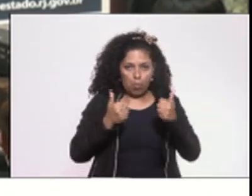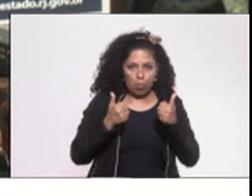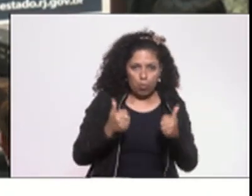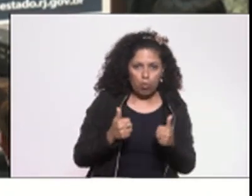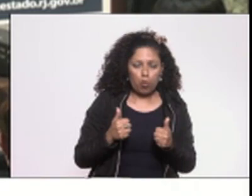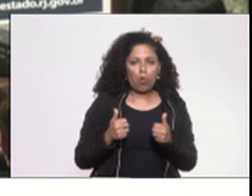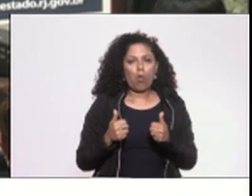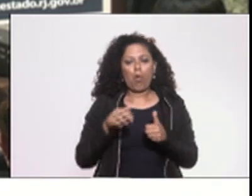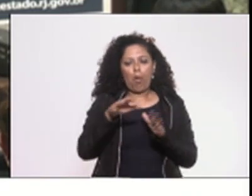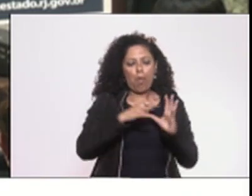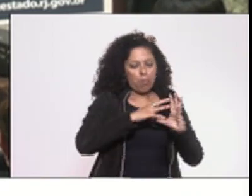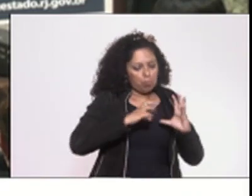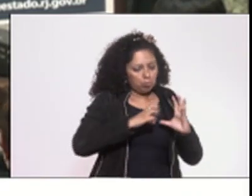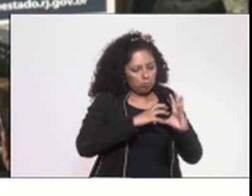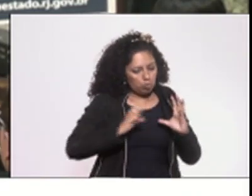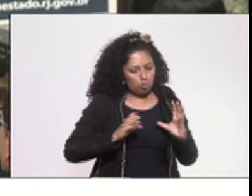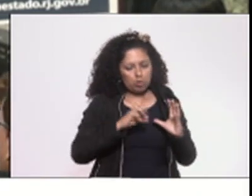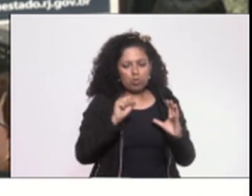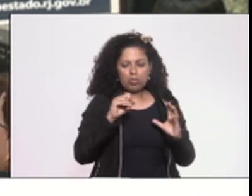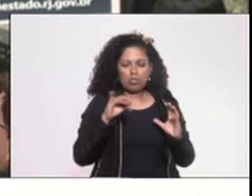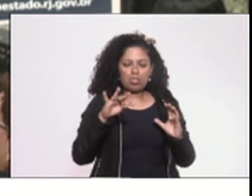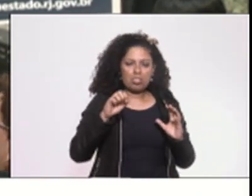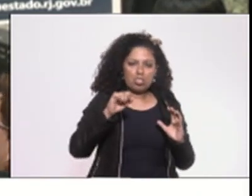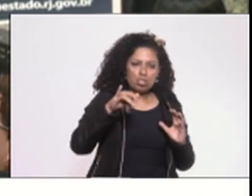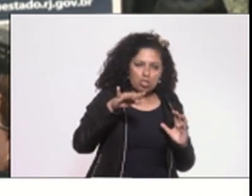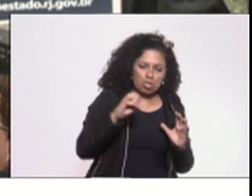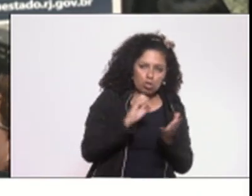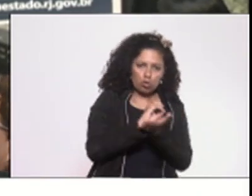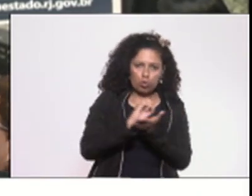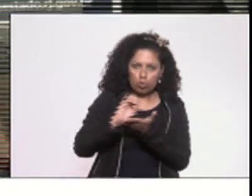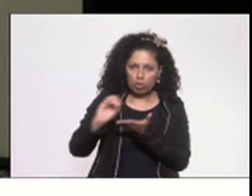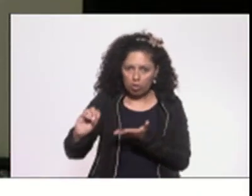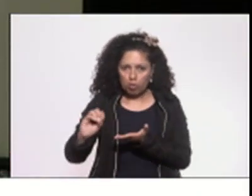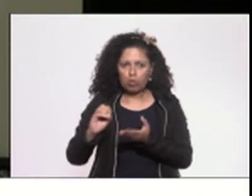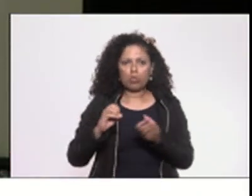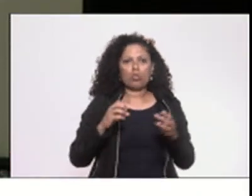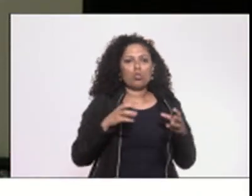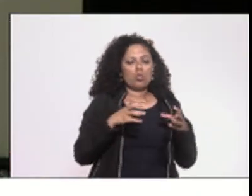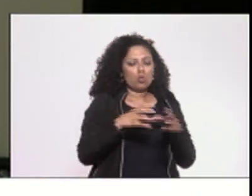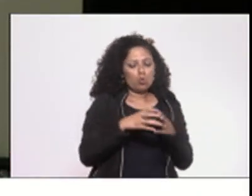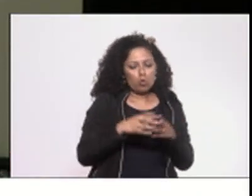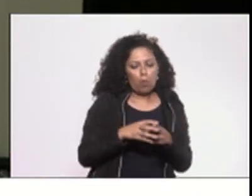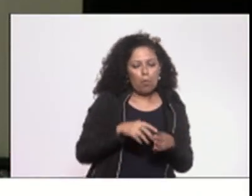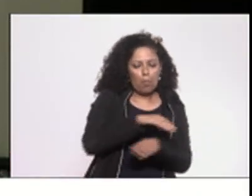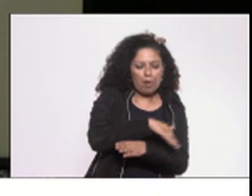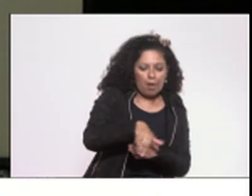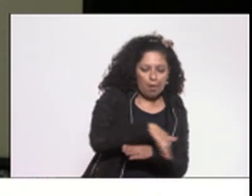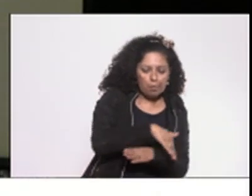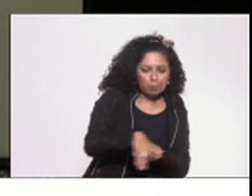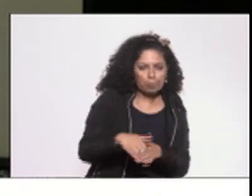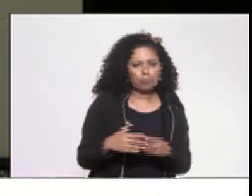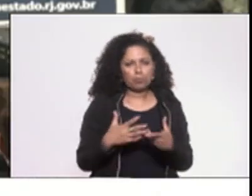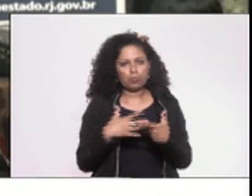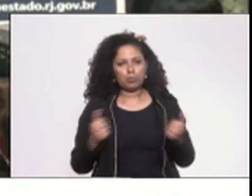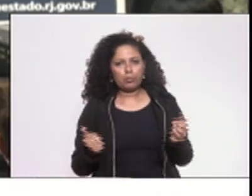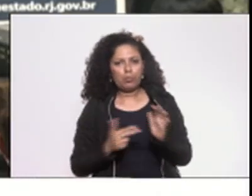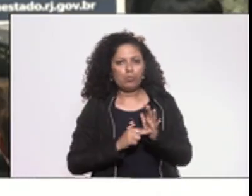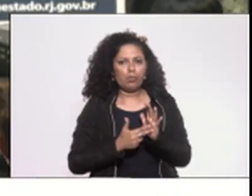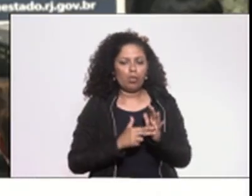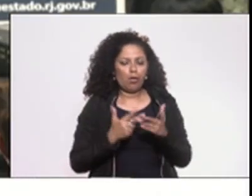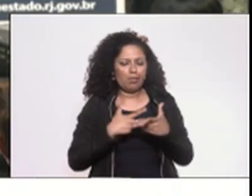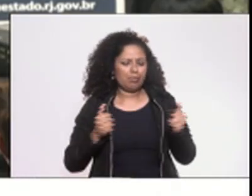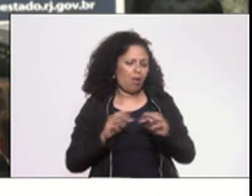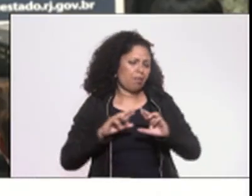sintéticos, absorvedores naturais, absorvedores orgânicos, kits para portos, aeroportos, rodovias, indústrias, oficinas mecânicas,